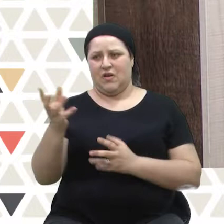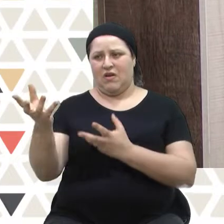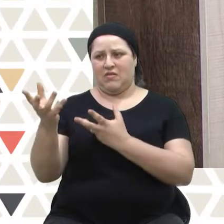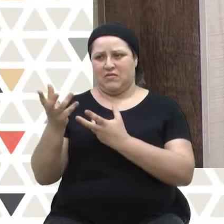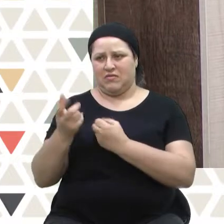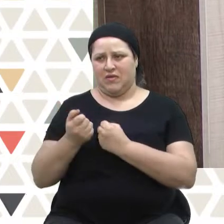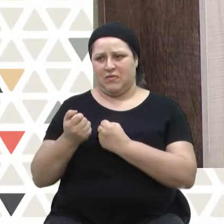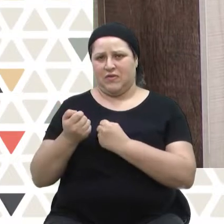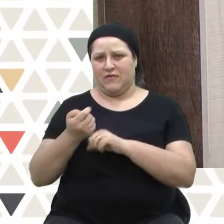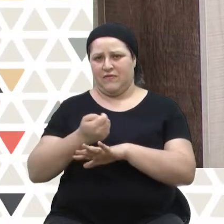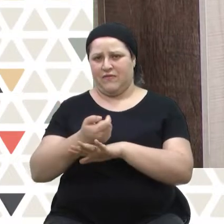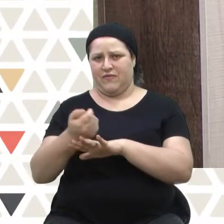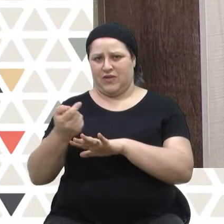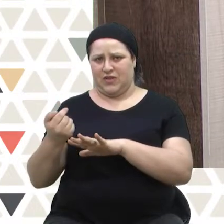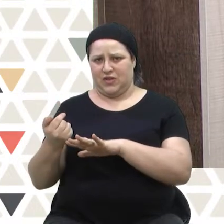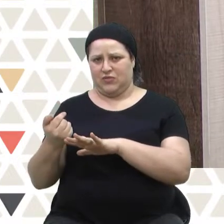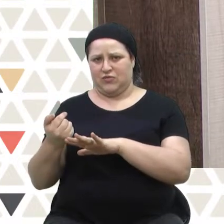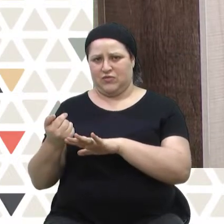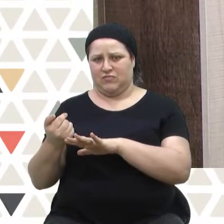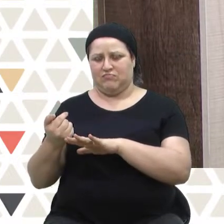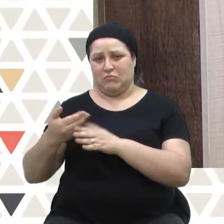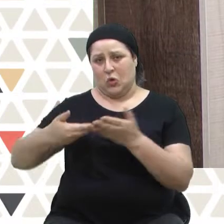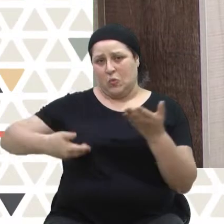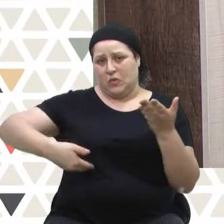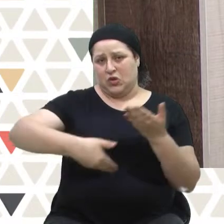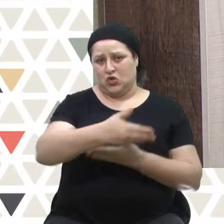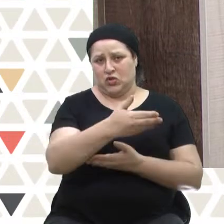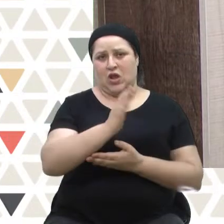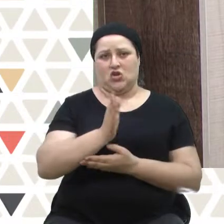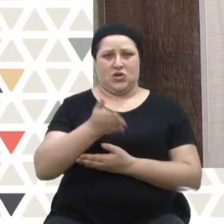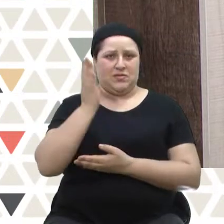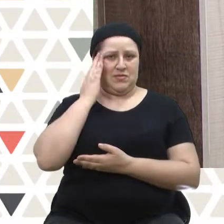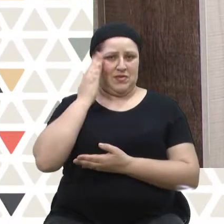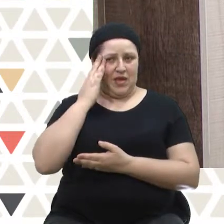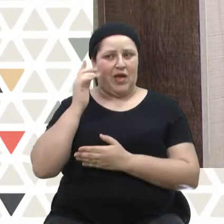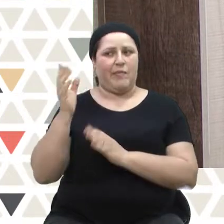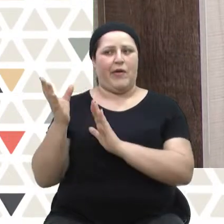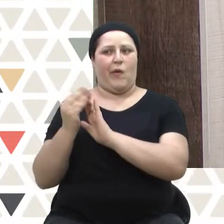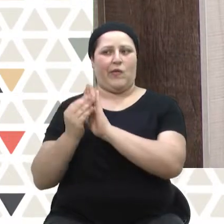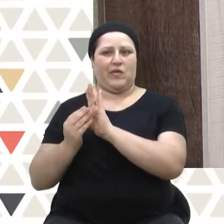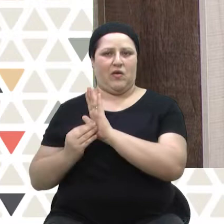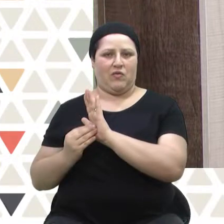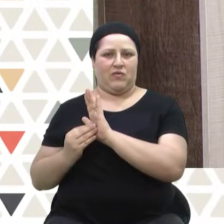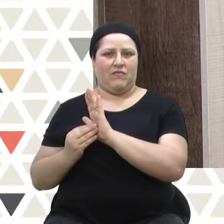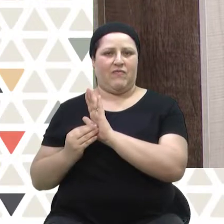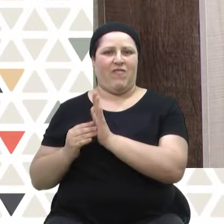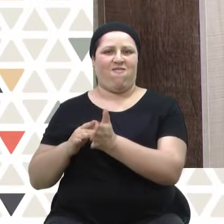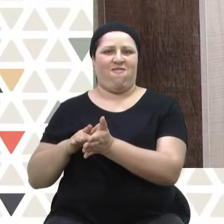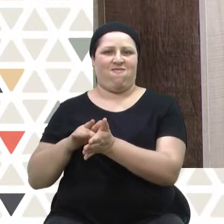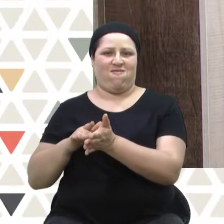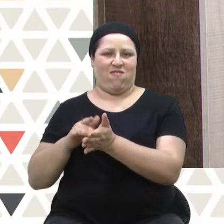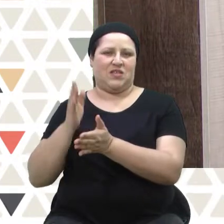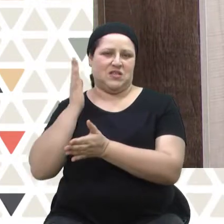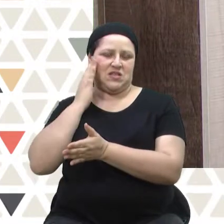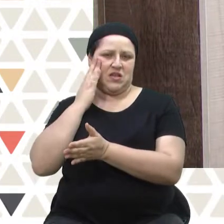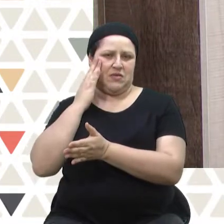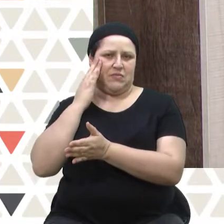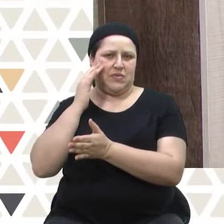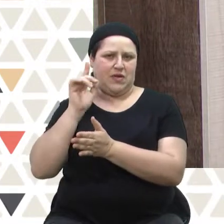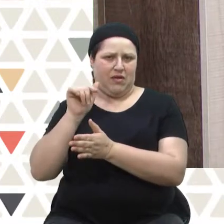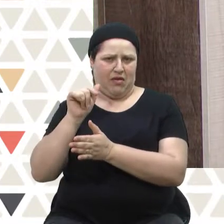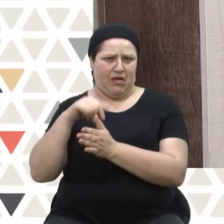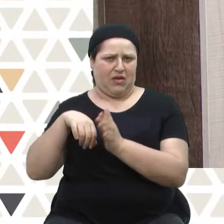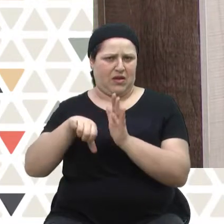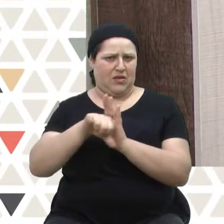Você recebe uma fake news, compartilha, mesmo sabendo que é um conteúdo falso. Isso pode ser considerado